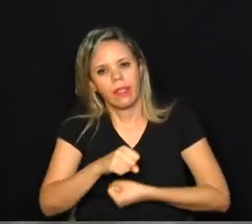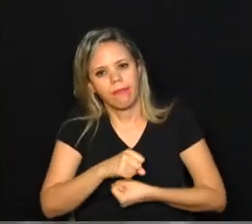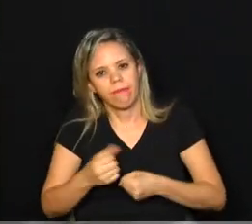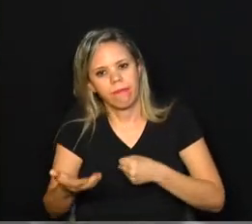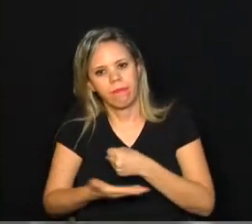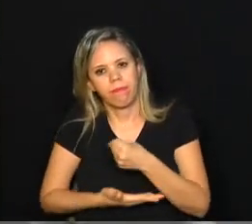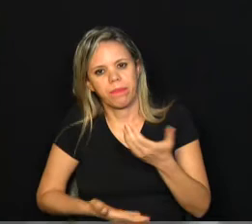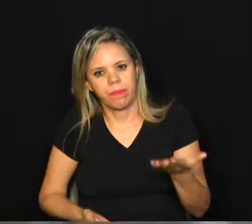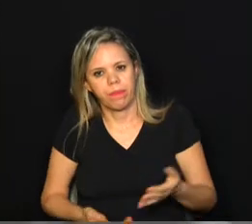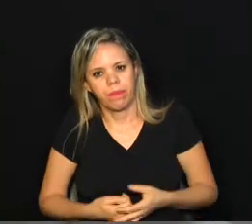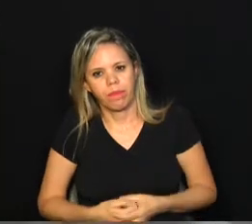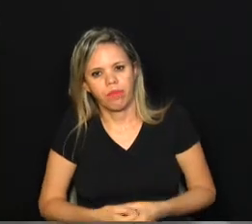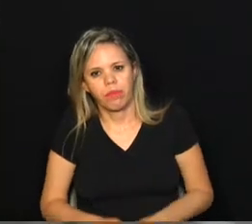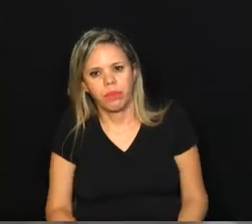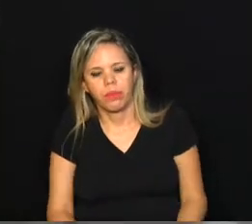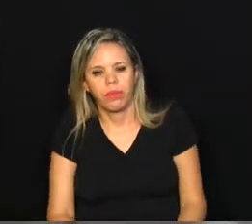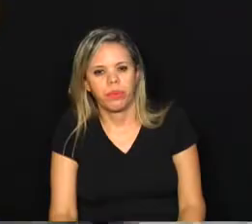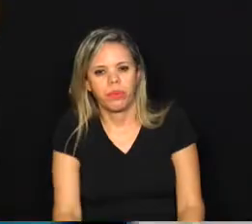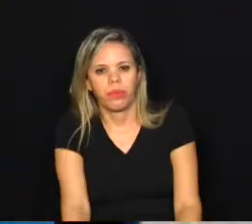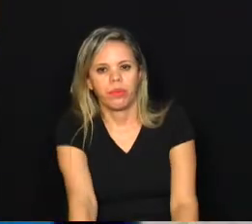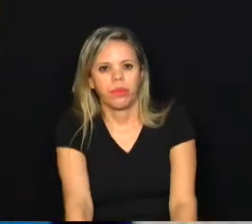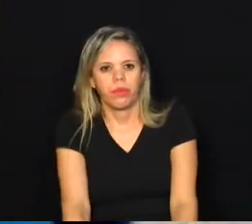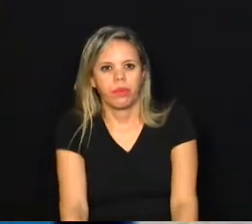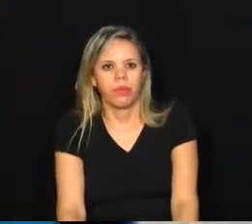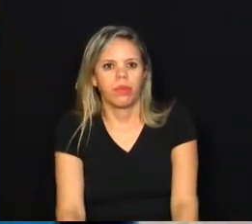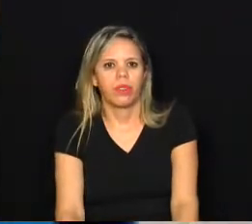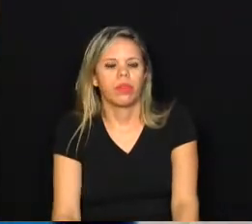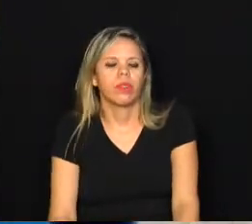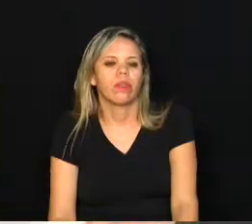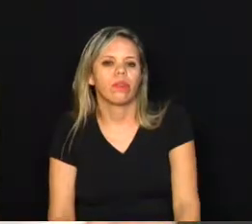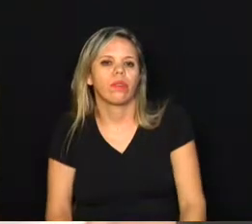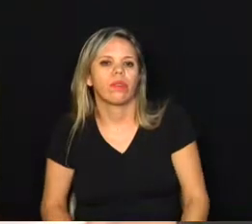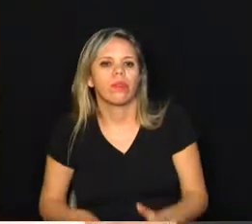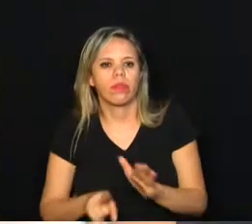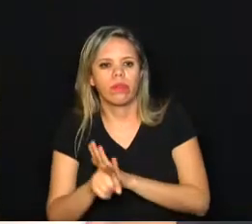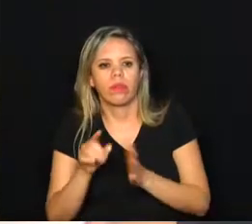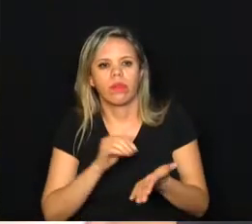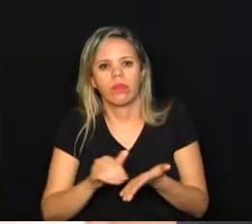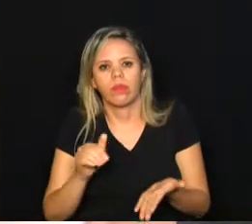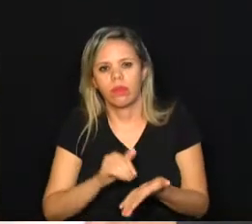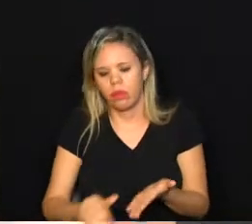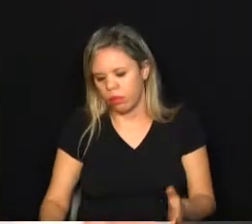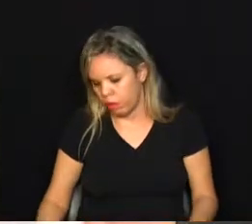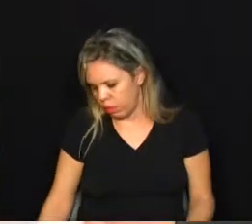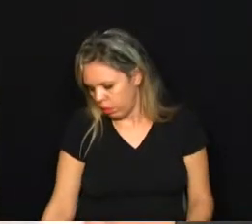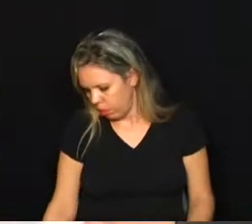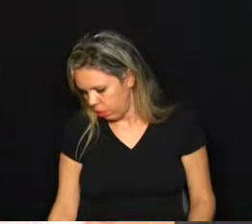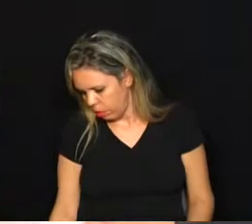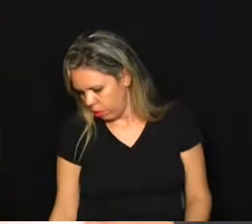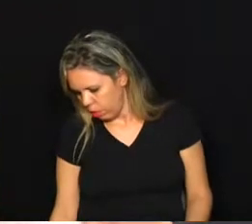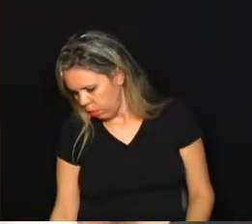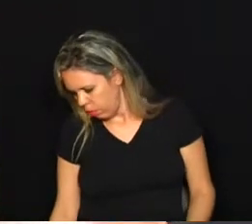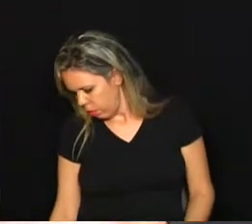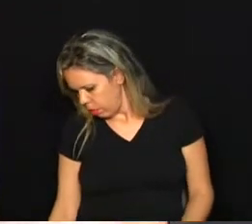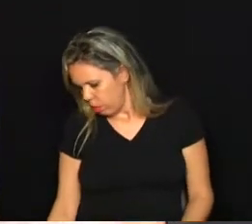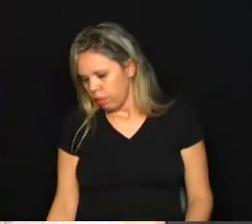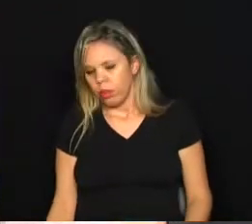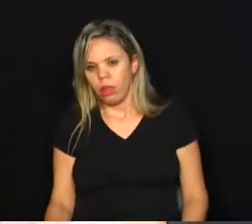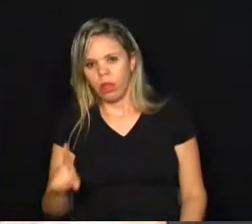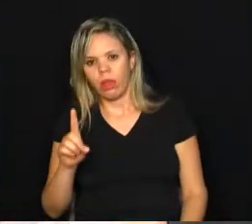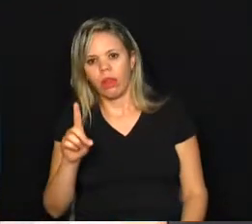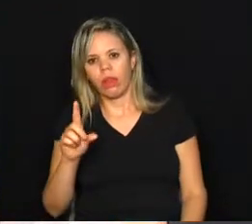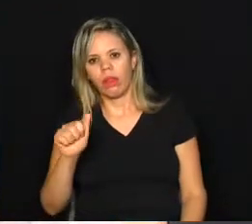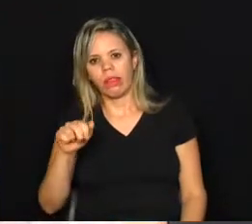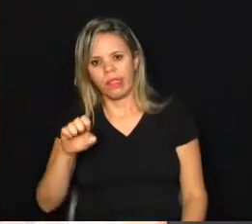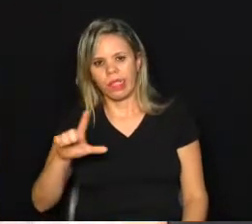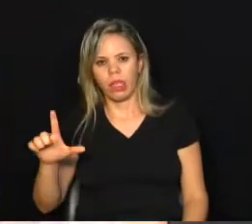Basicamente é isso. Tudo bem. Uma pergunta para a secretária Adriana, do Daniel Biscola.